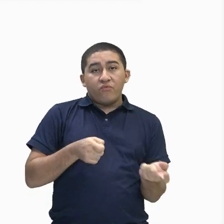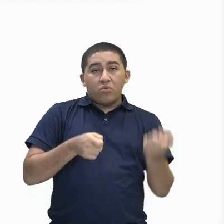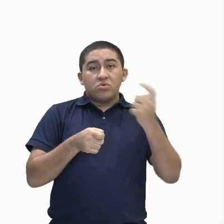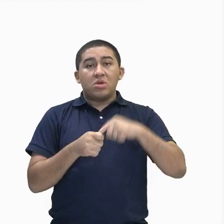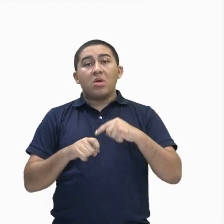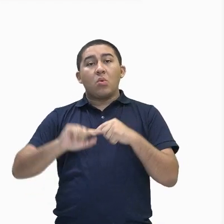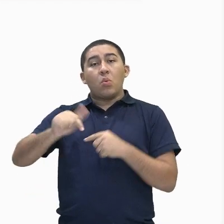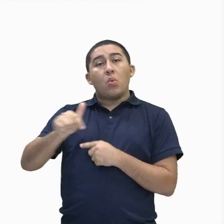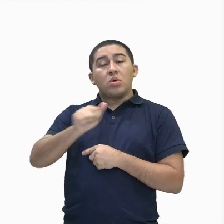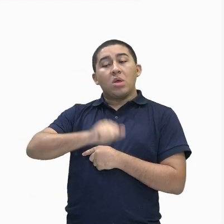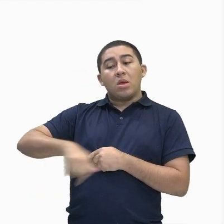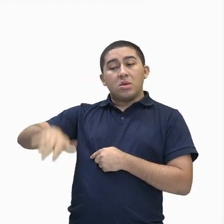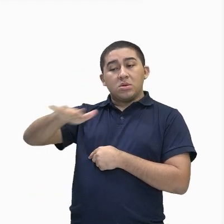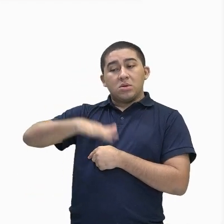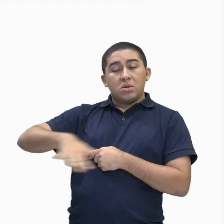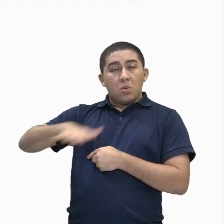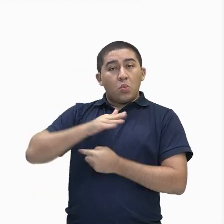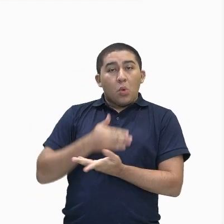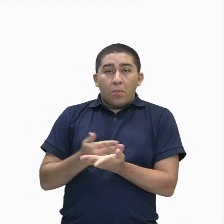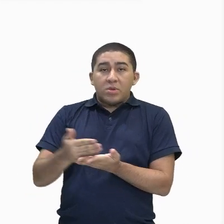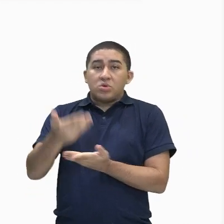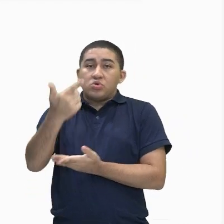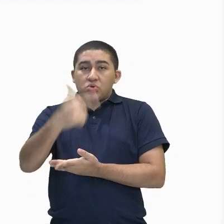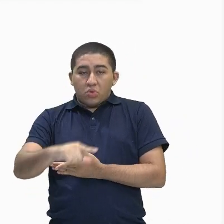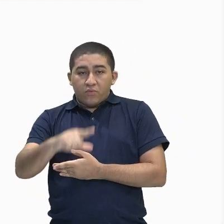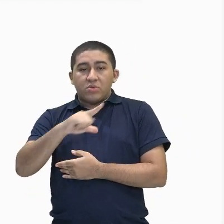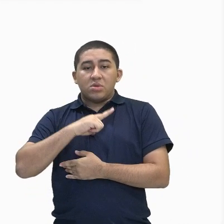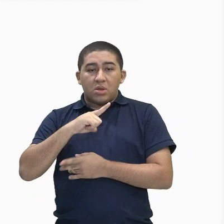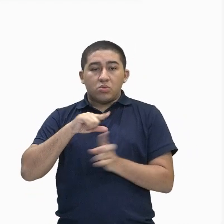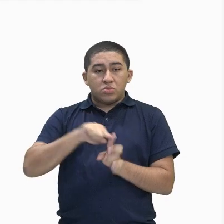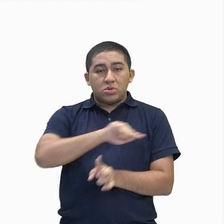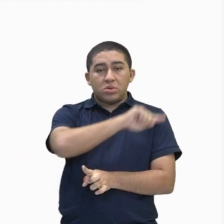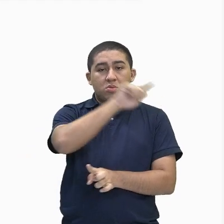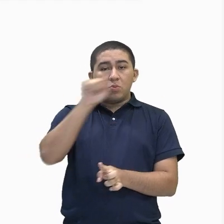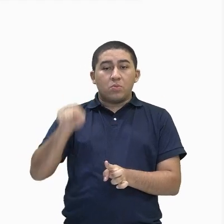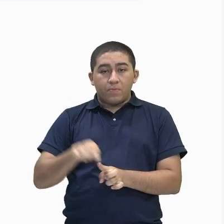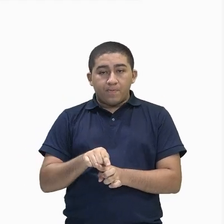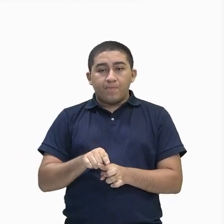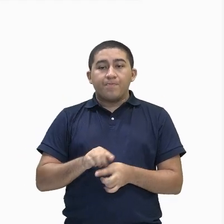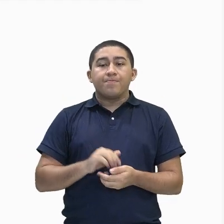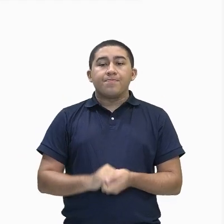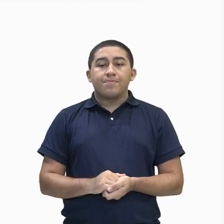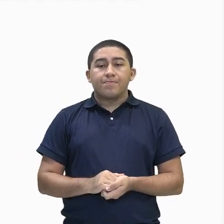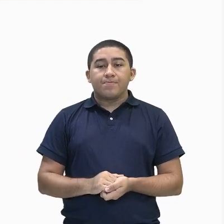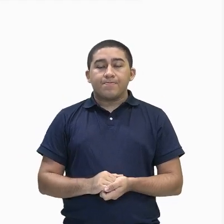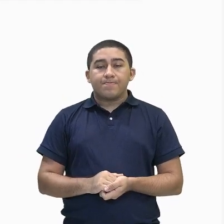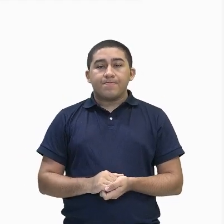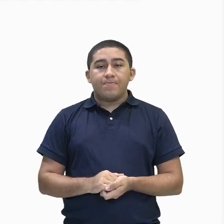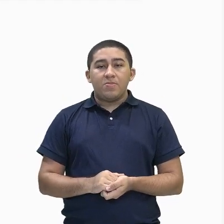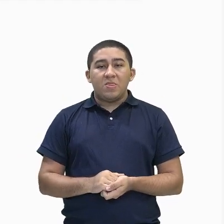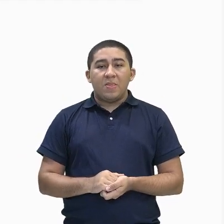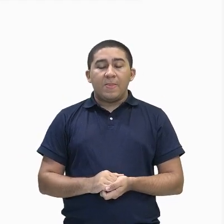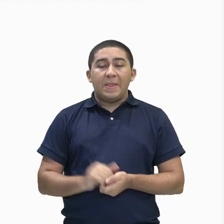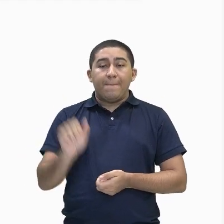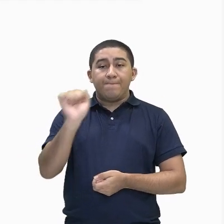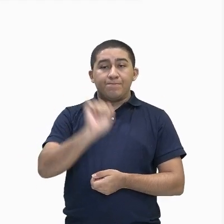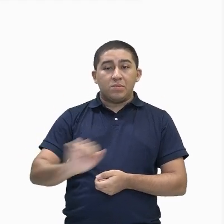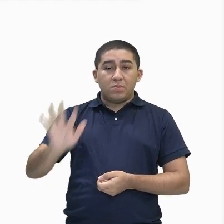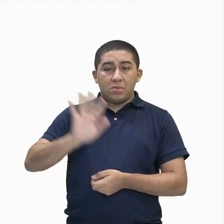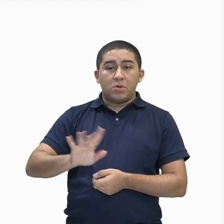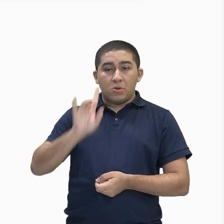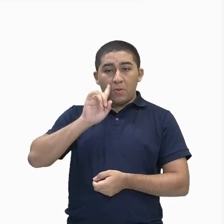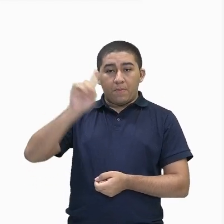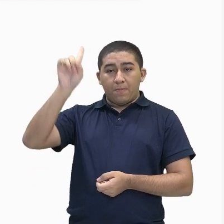outras regiões, recomeçando o ciclo. Bem, a nossa imagem nós podemos observar esse